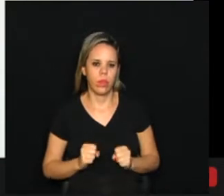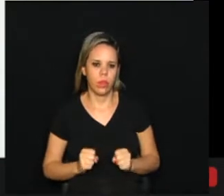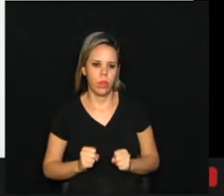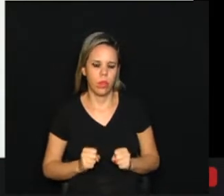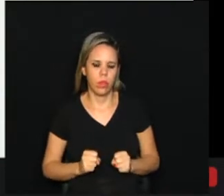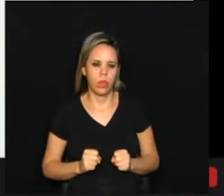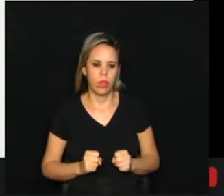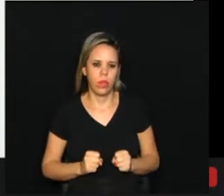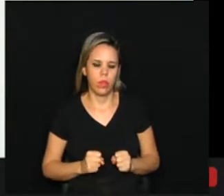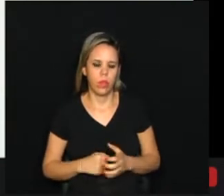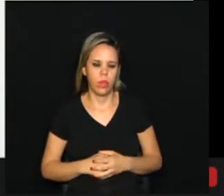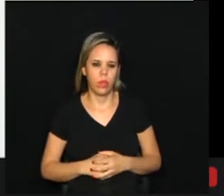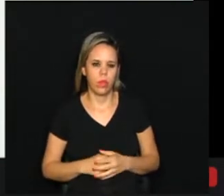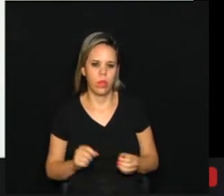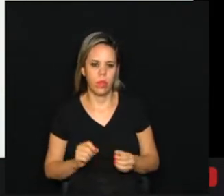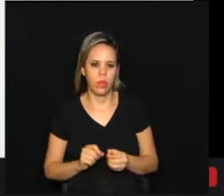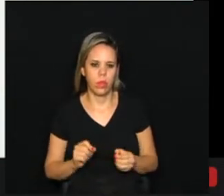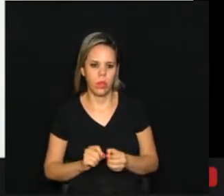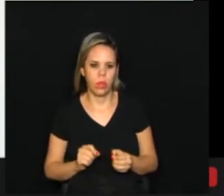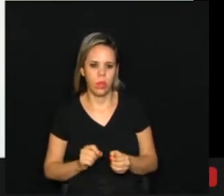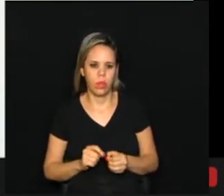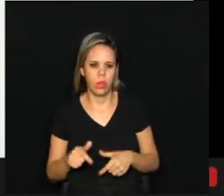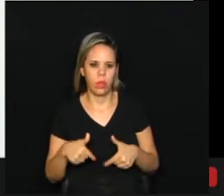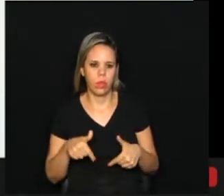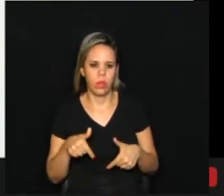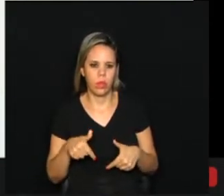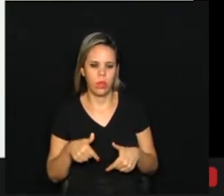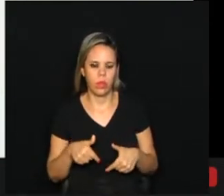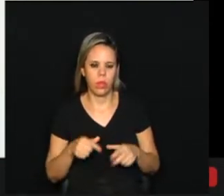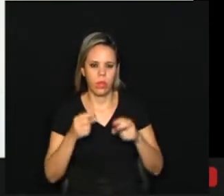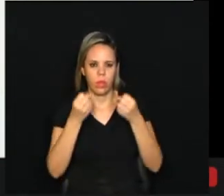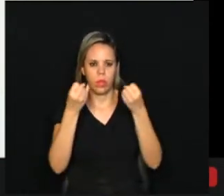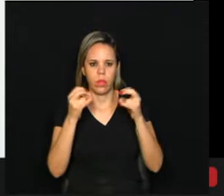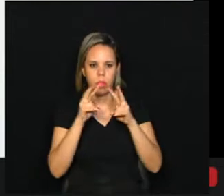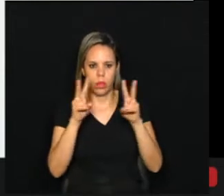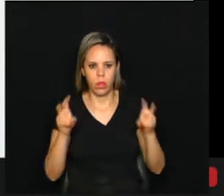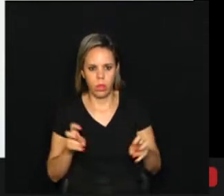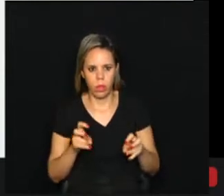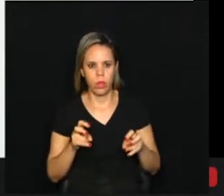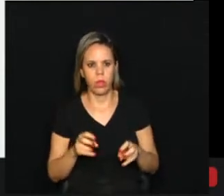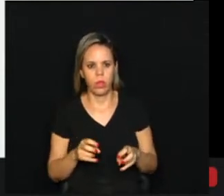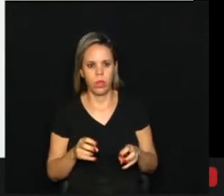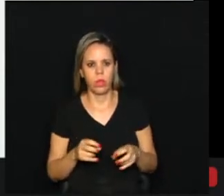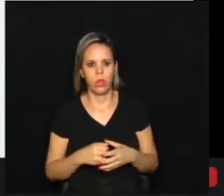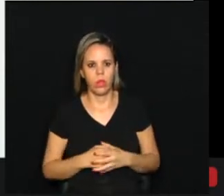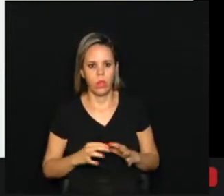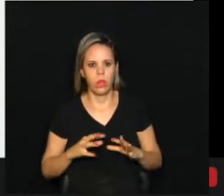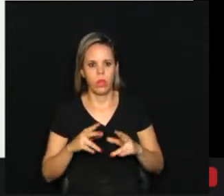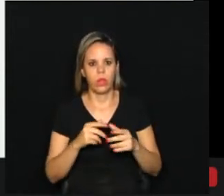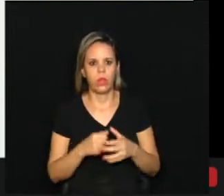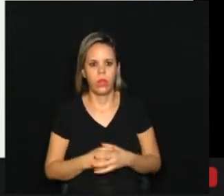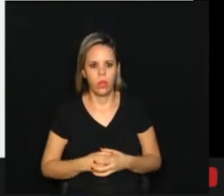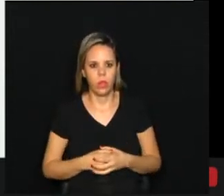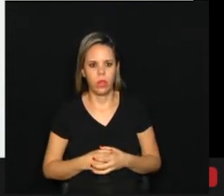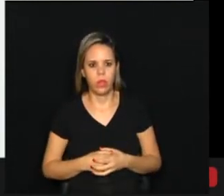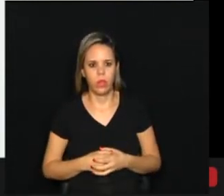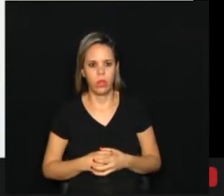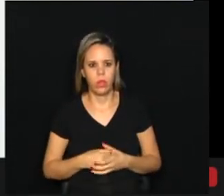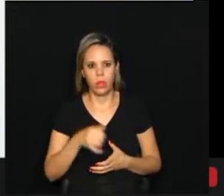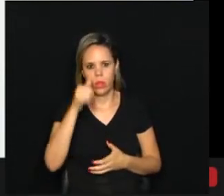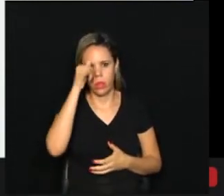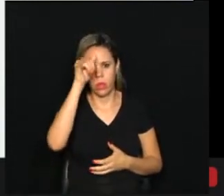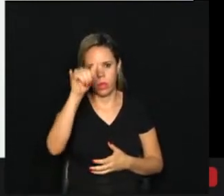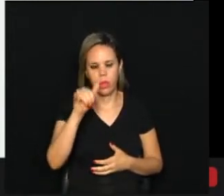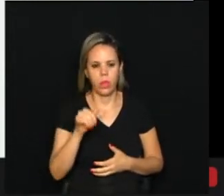de então, fazer mesmo um trabalho relacionado a essa questão toda, para evitar